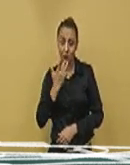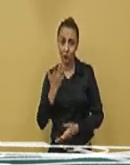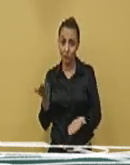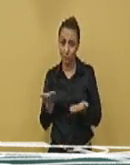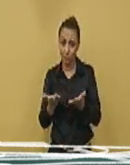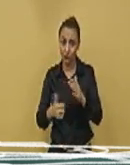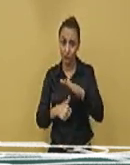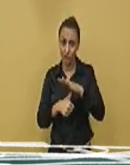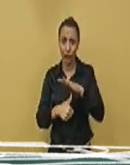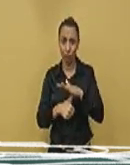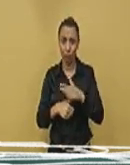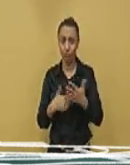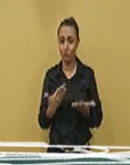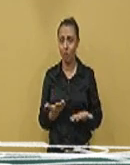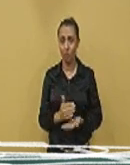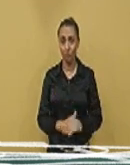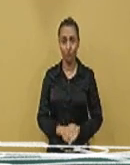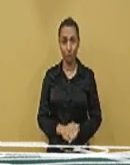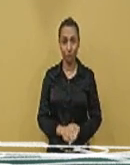cargo?